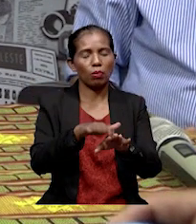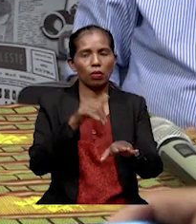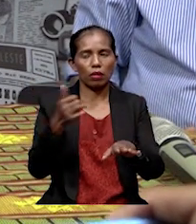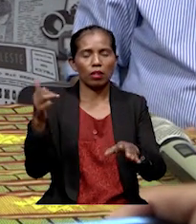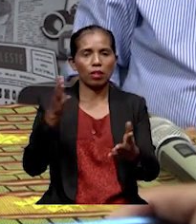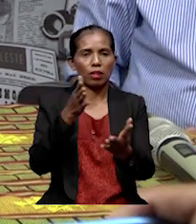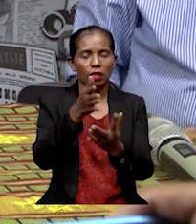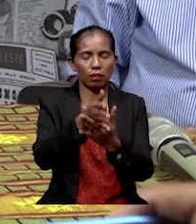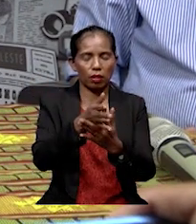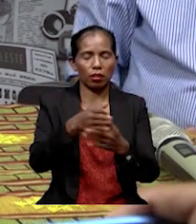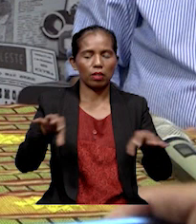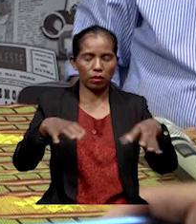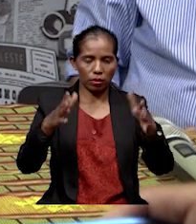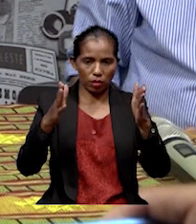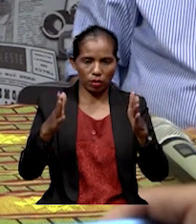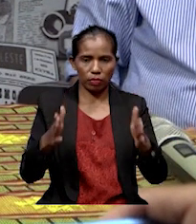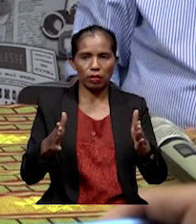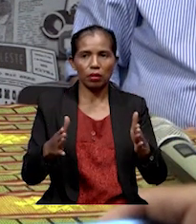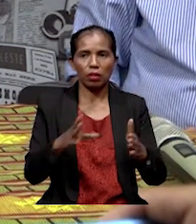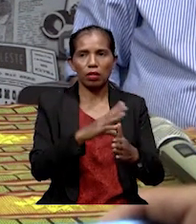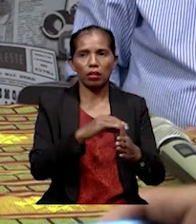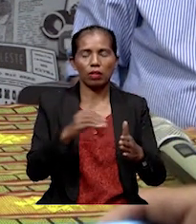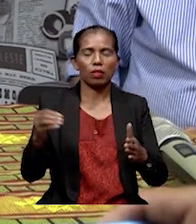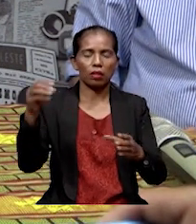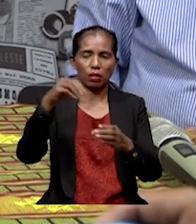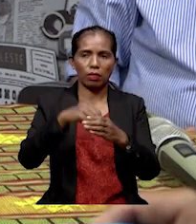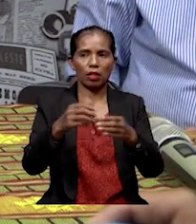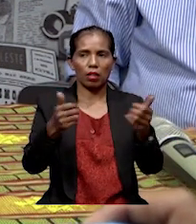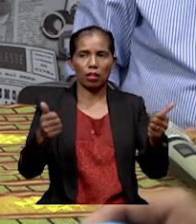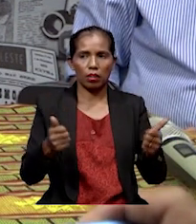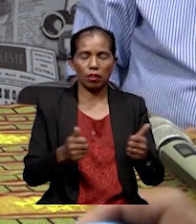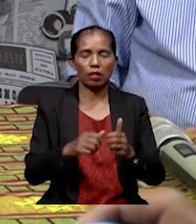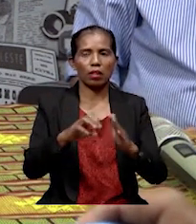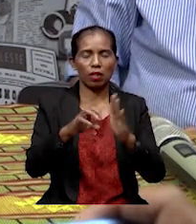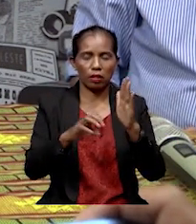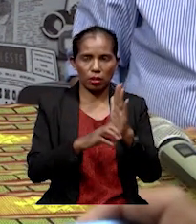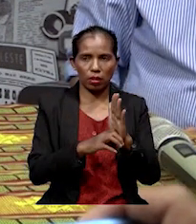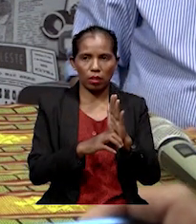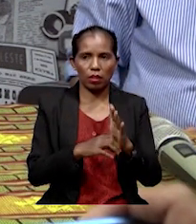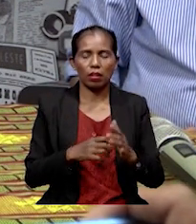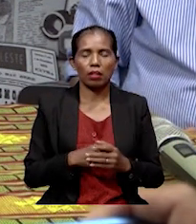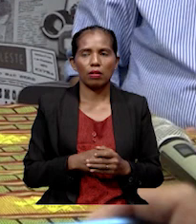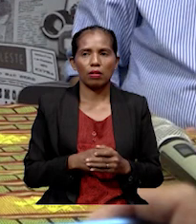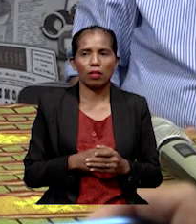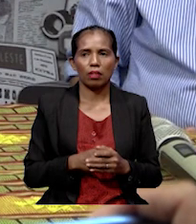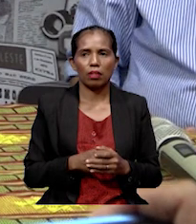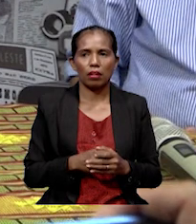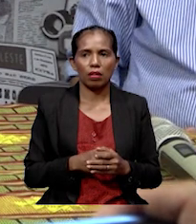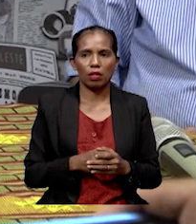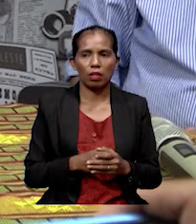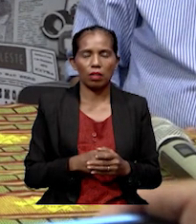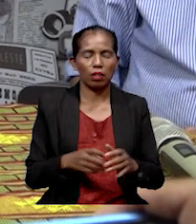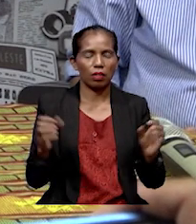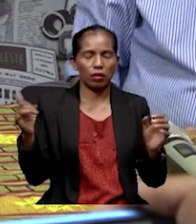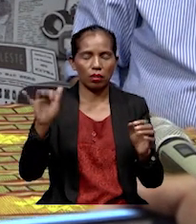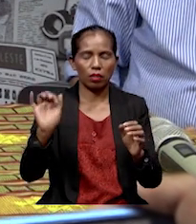nessan funcionário, nia tama tiana agência ba Estado União, agentes ba Estado União, então